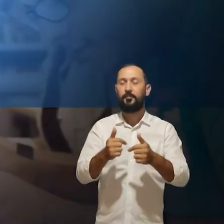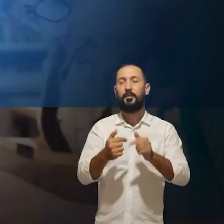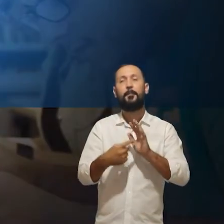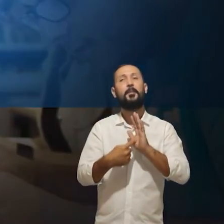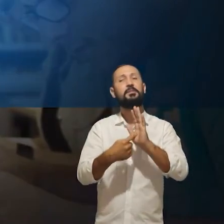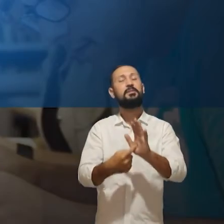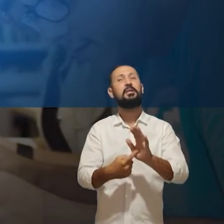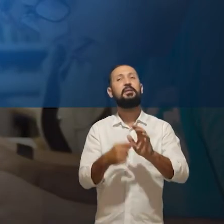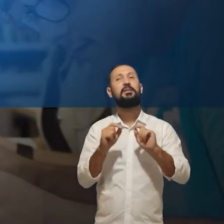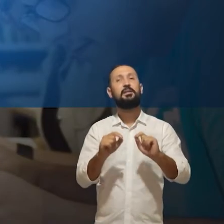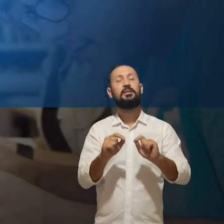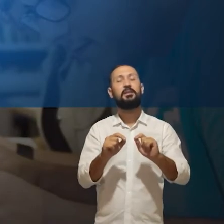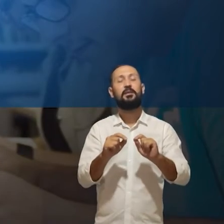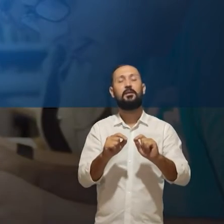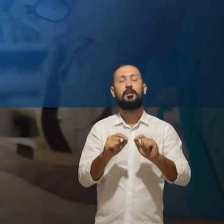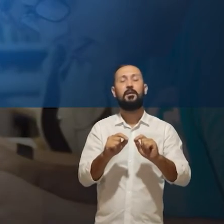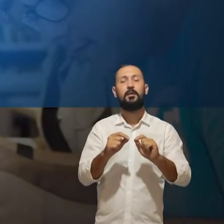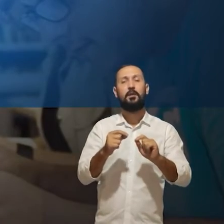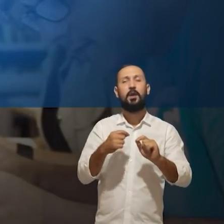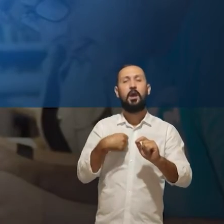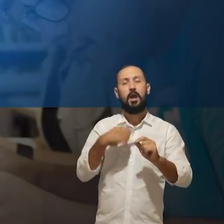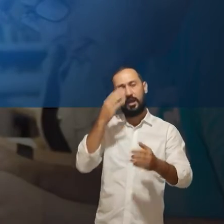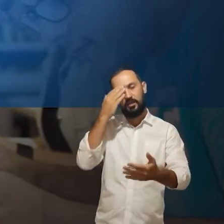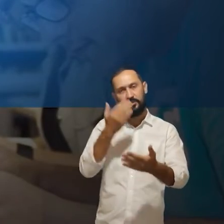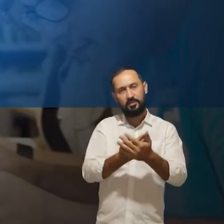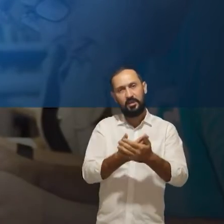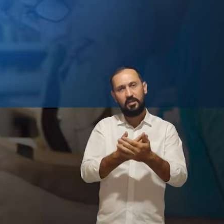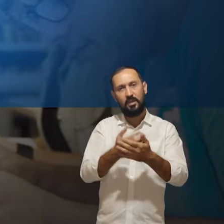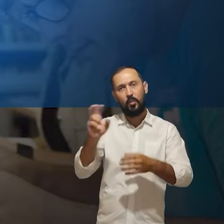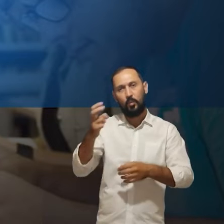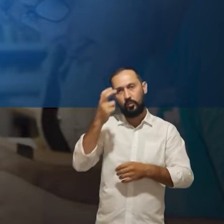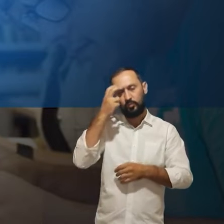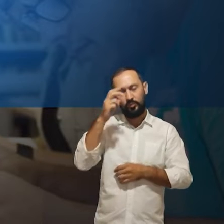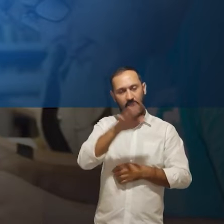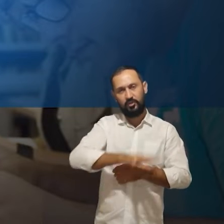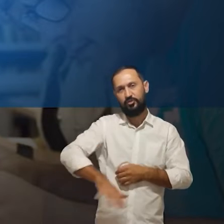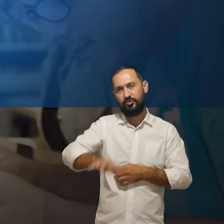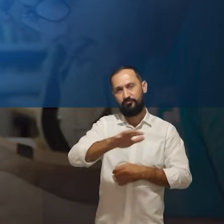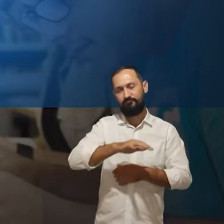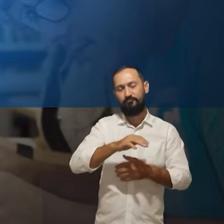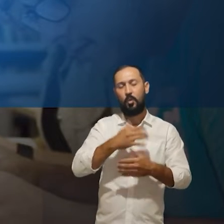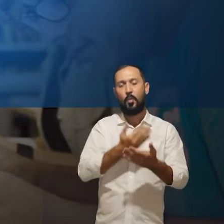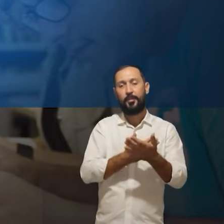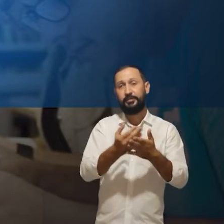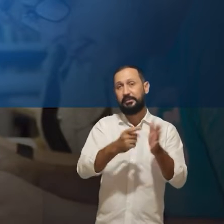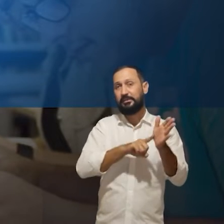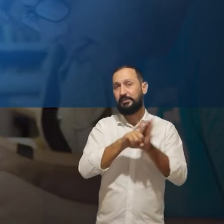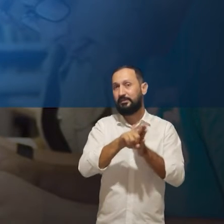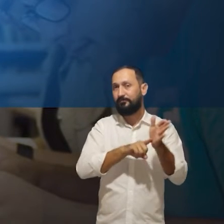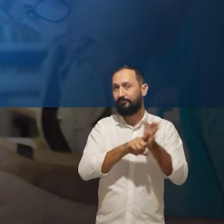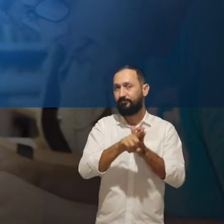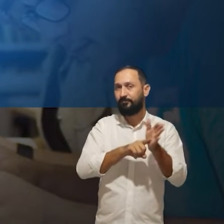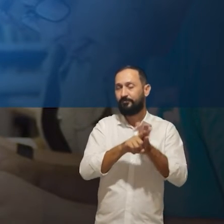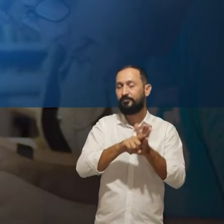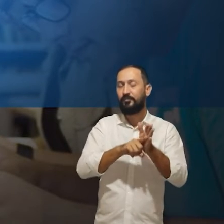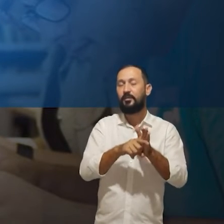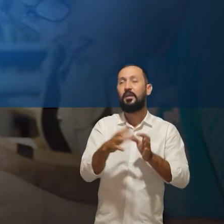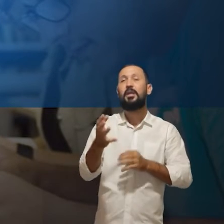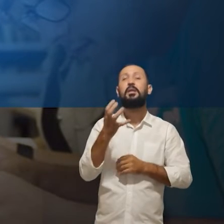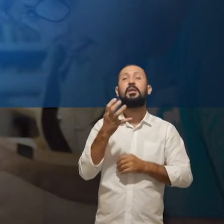e a ascensão dele. A aposta na cultura regional. A partir dessa pesquisa,